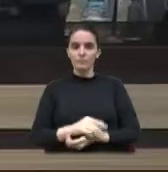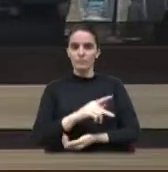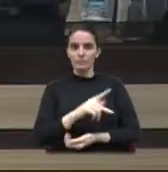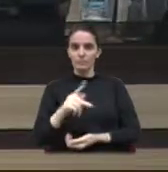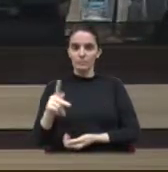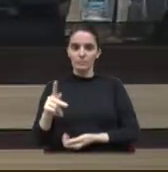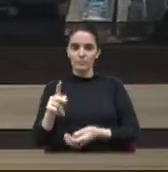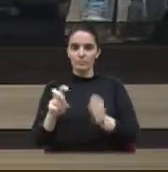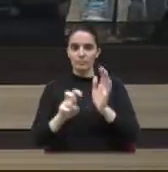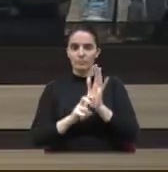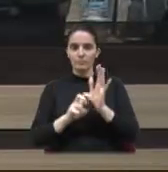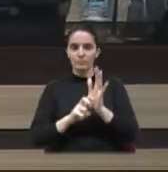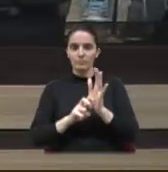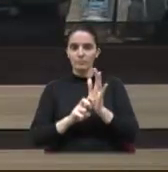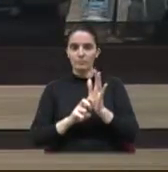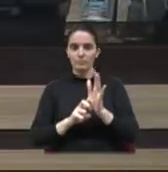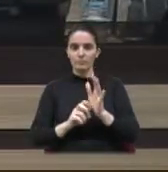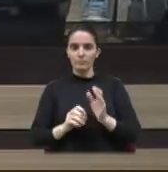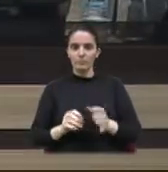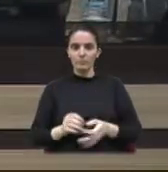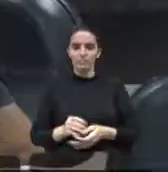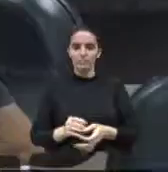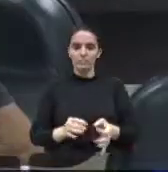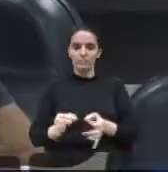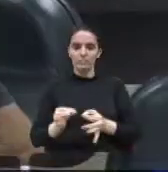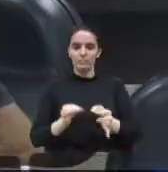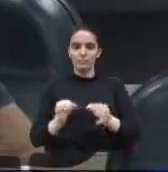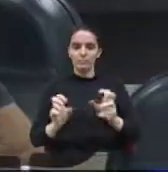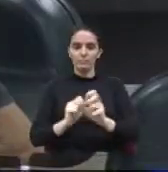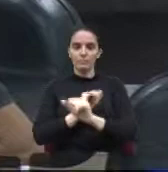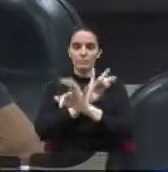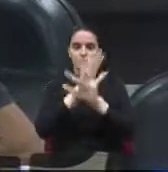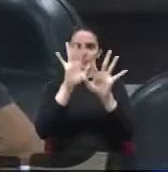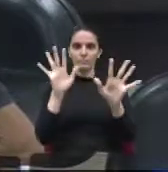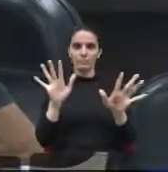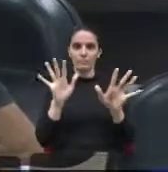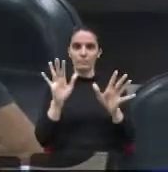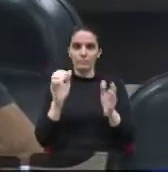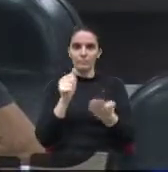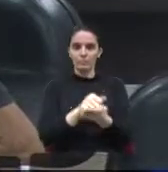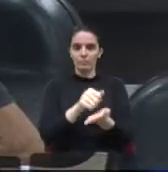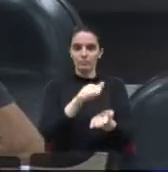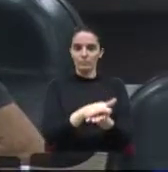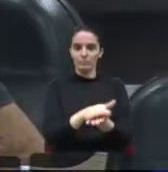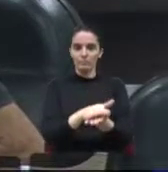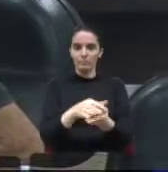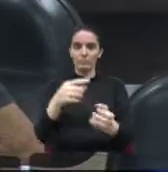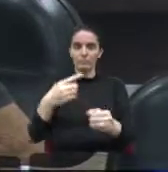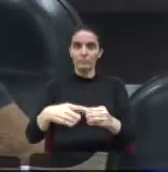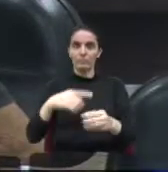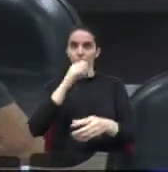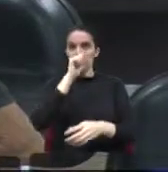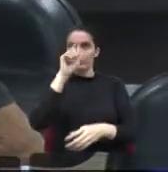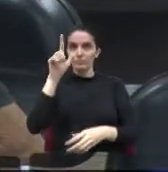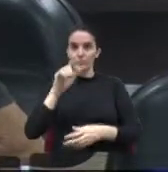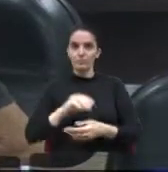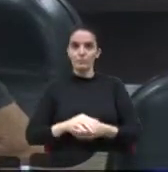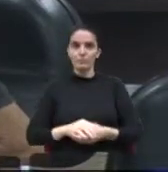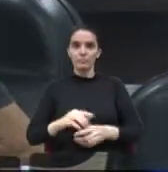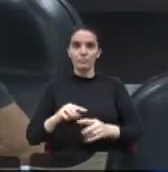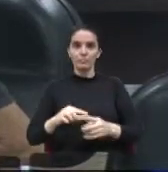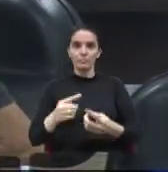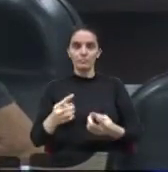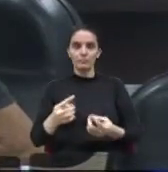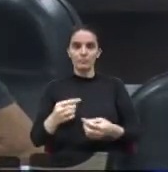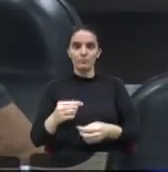item 5º é de minha autoria, um projeto de transparência referente às multas aplicadas no município. A pedido do executivo, o